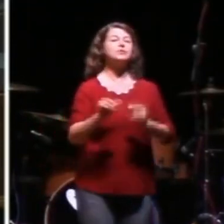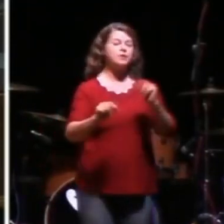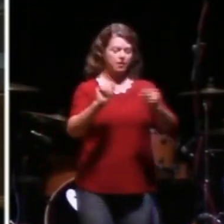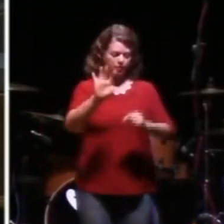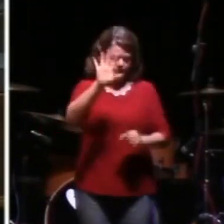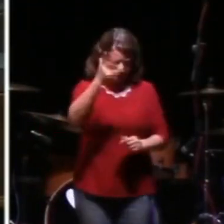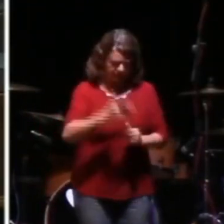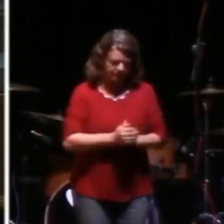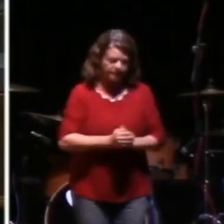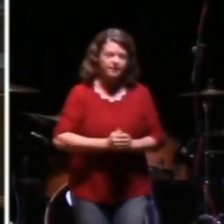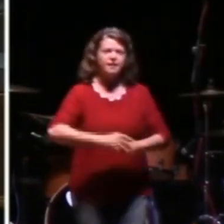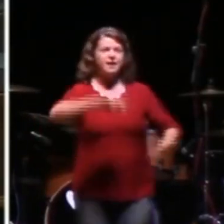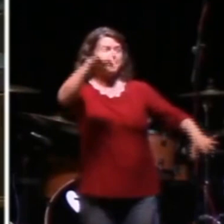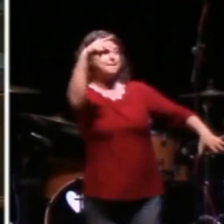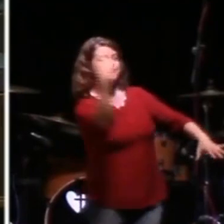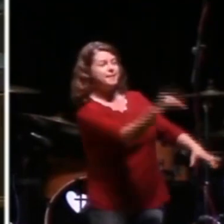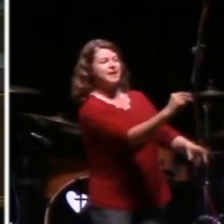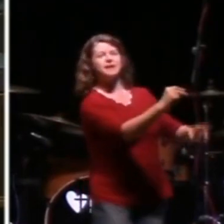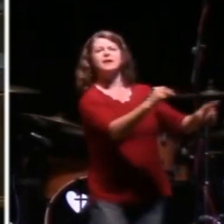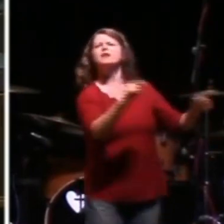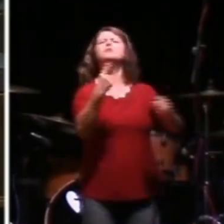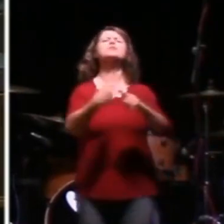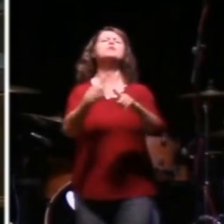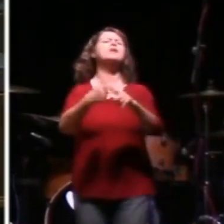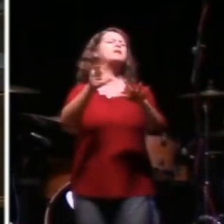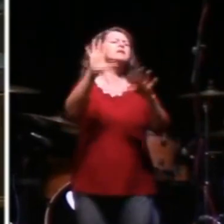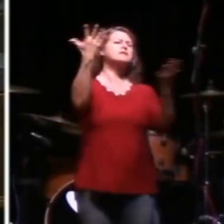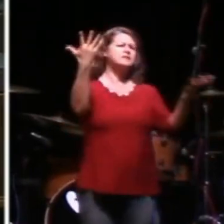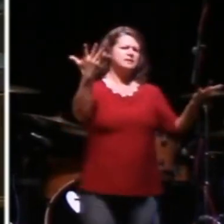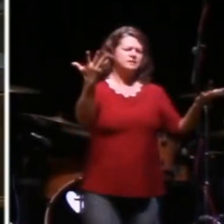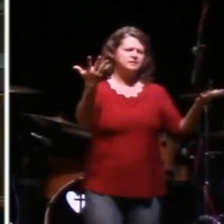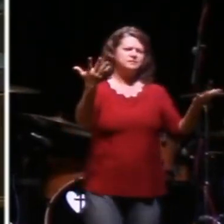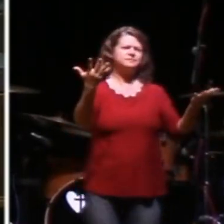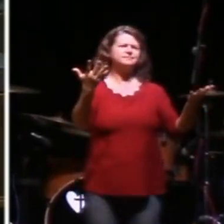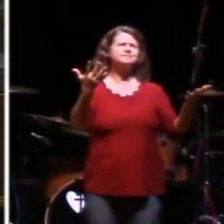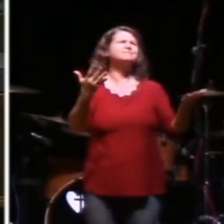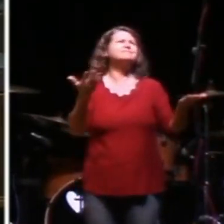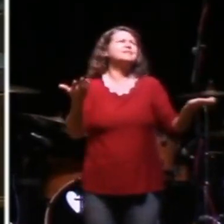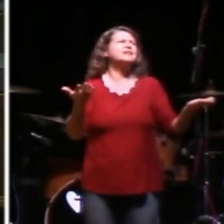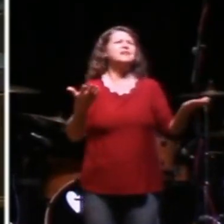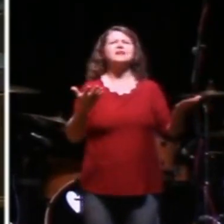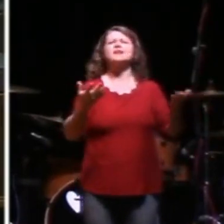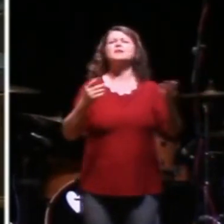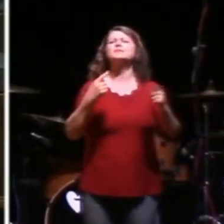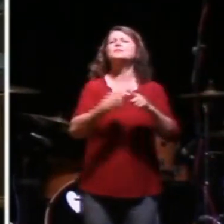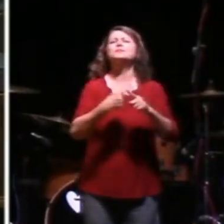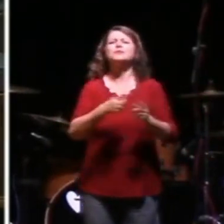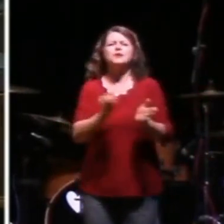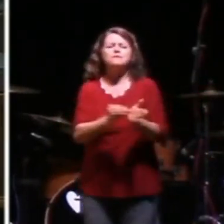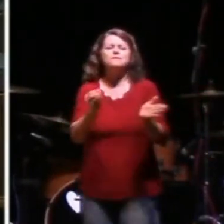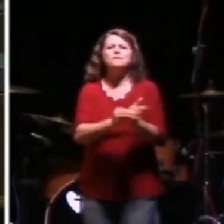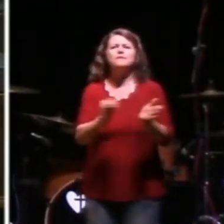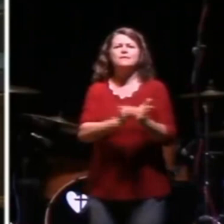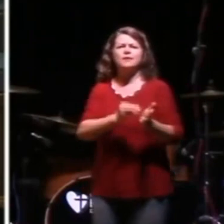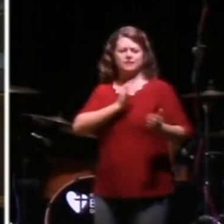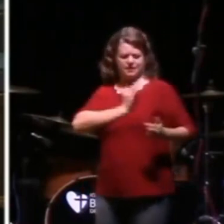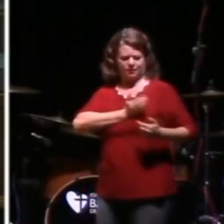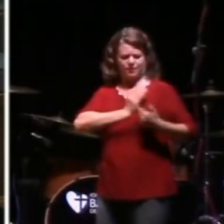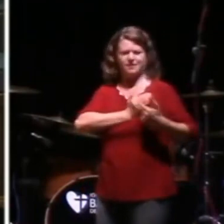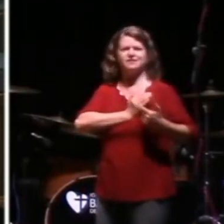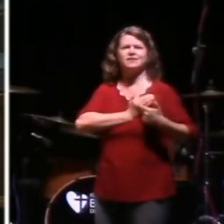para causar do coração do homem arrependimento para o homem olhar para ele mesmo